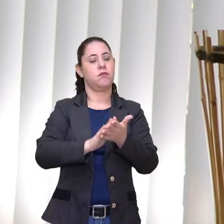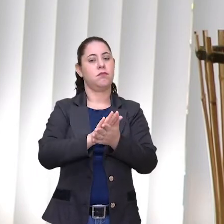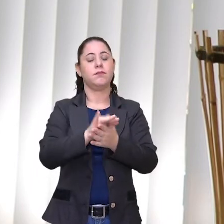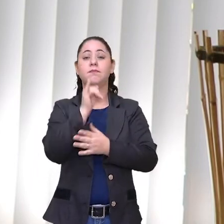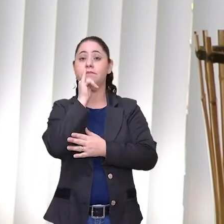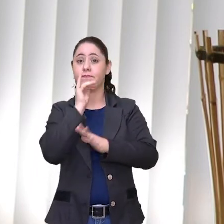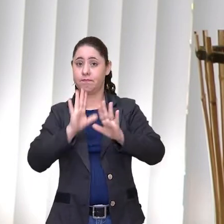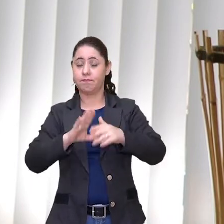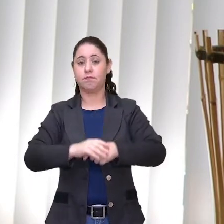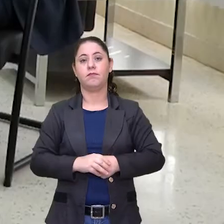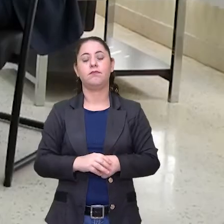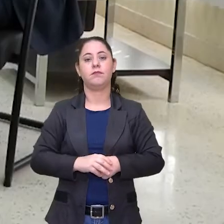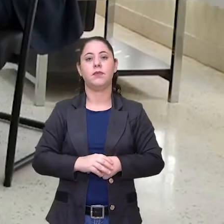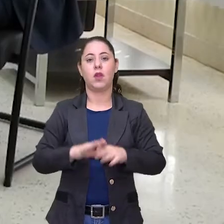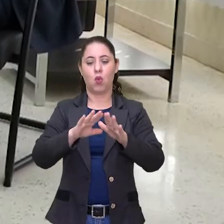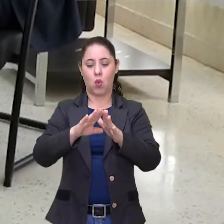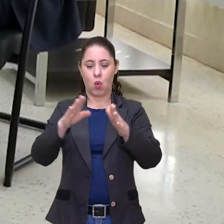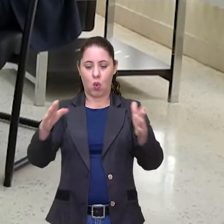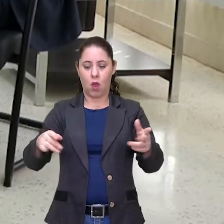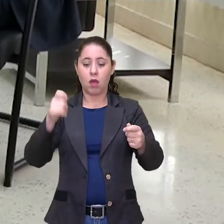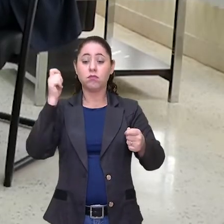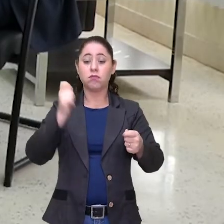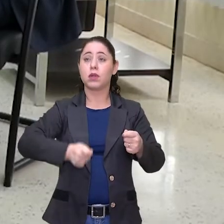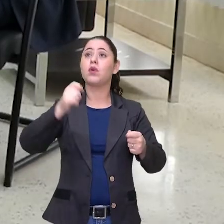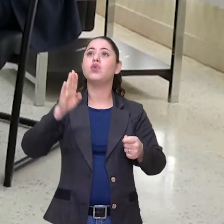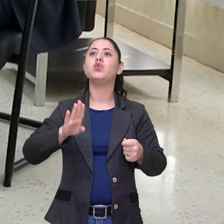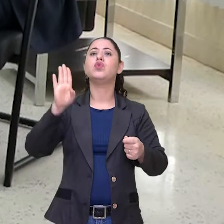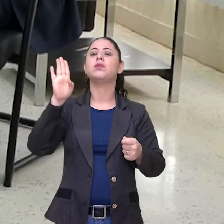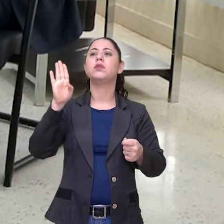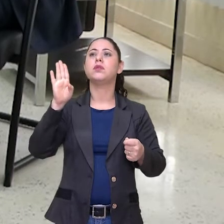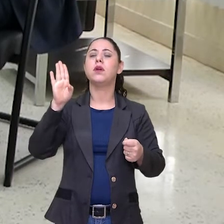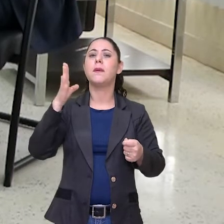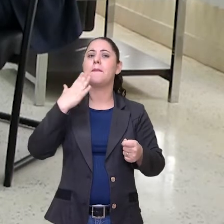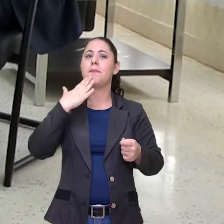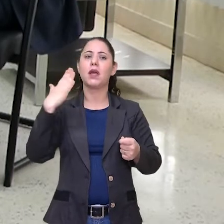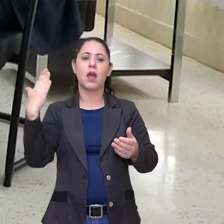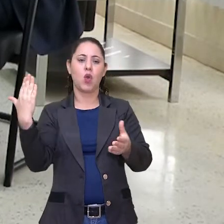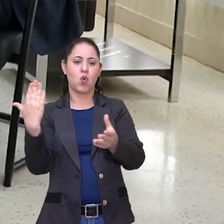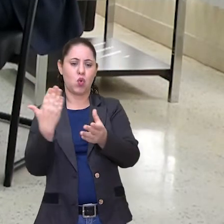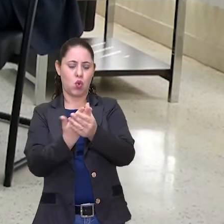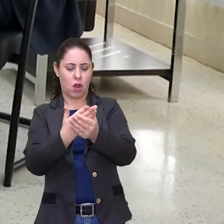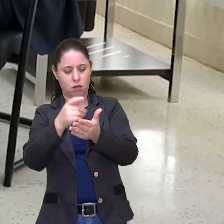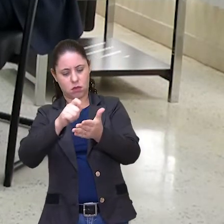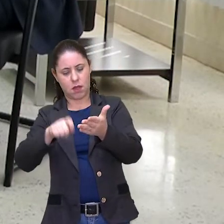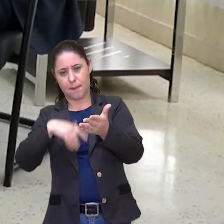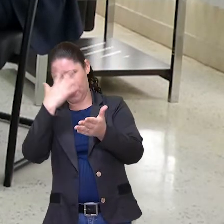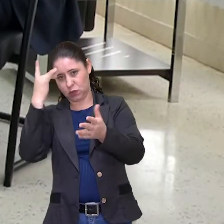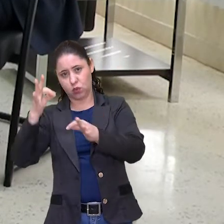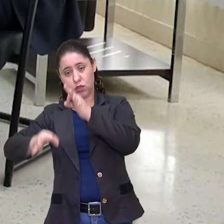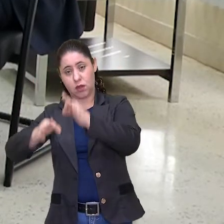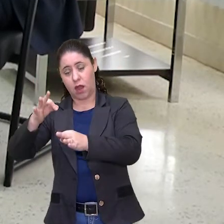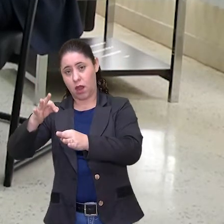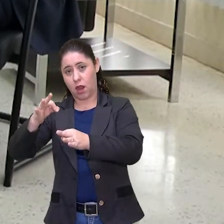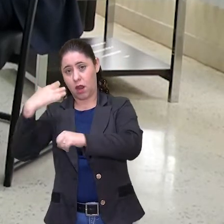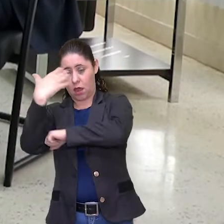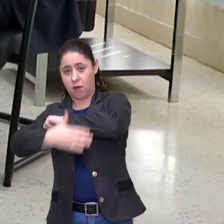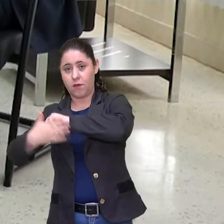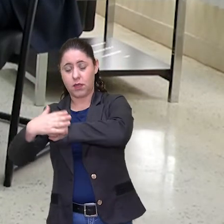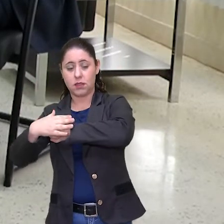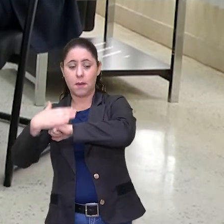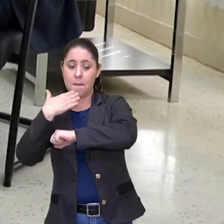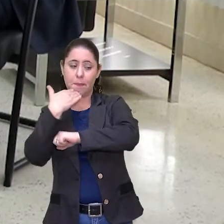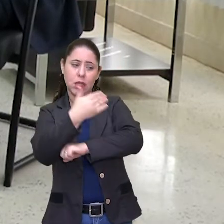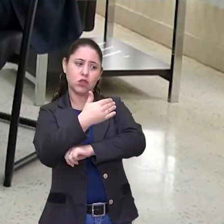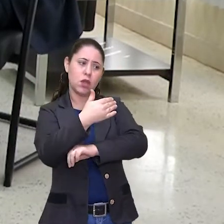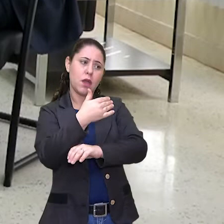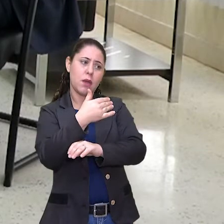consequências. Por exemplo, o leilão pode ser questionado pelas partes no processo, pela via recursal ou por uma